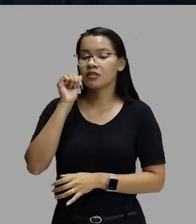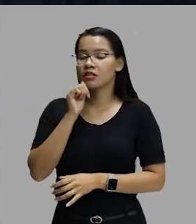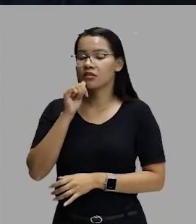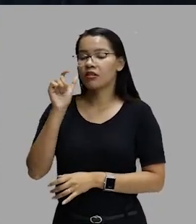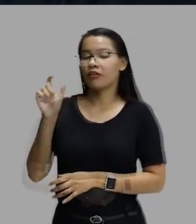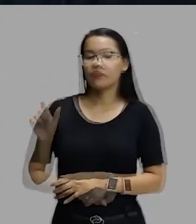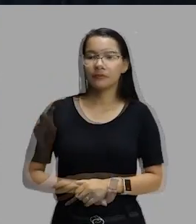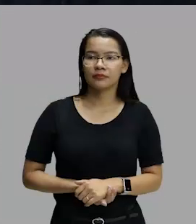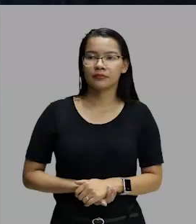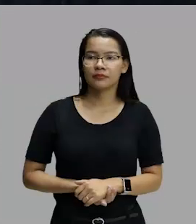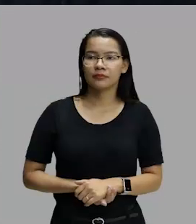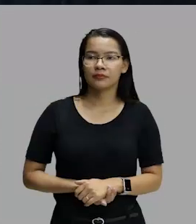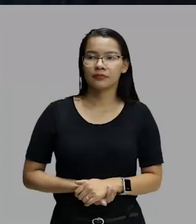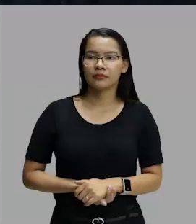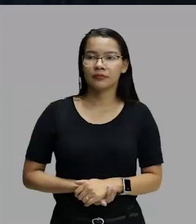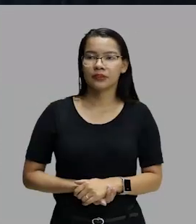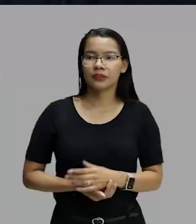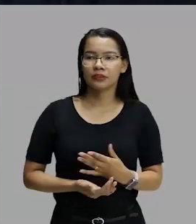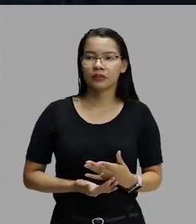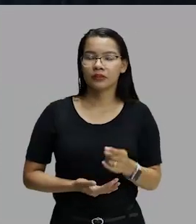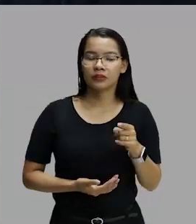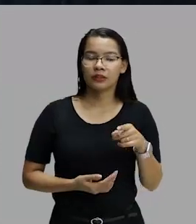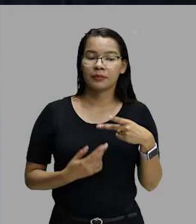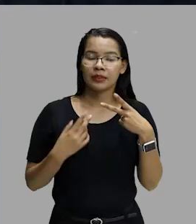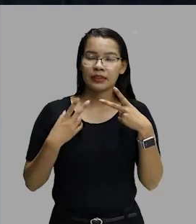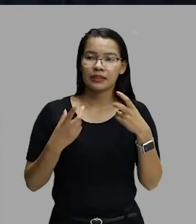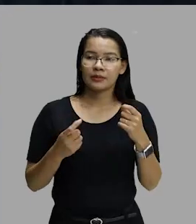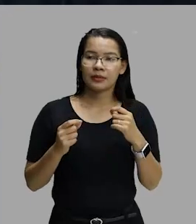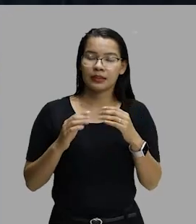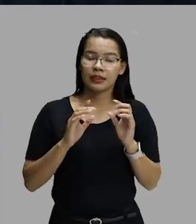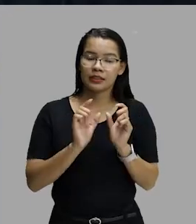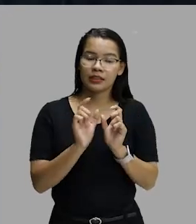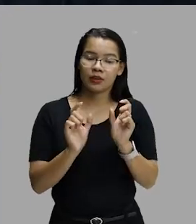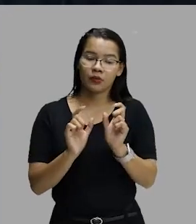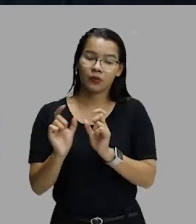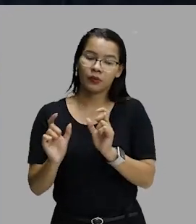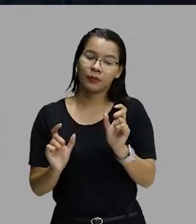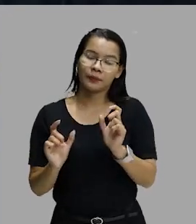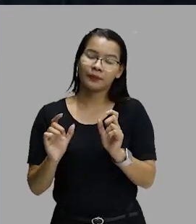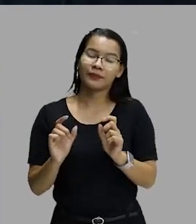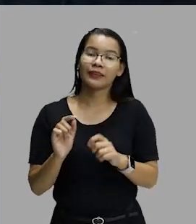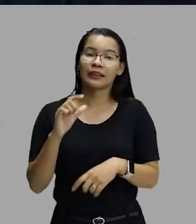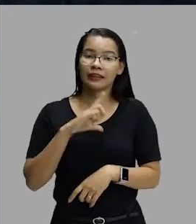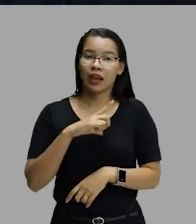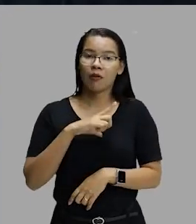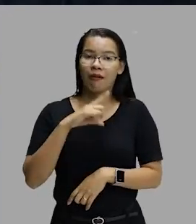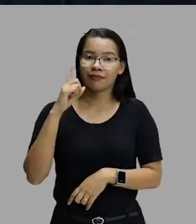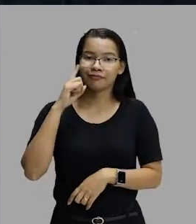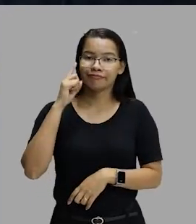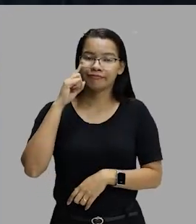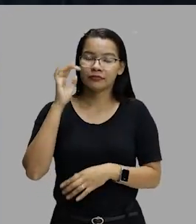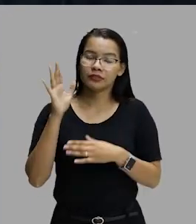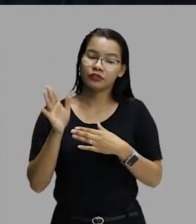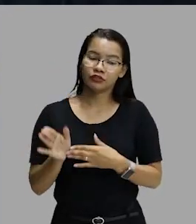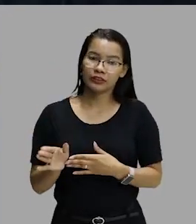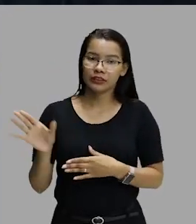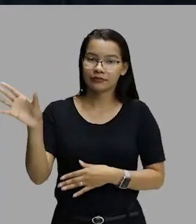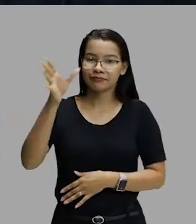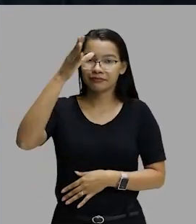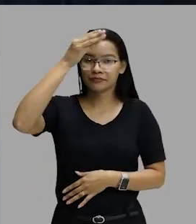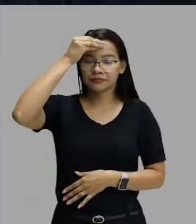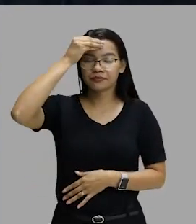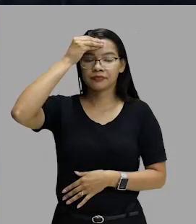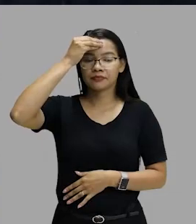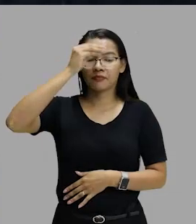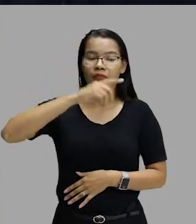Virgília. Então, você percebe que na sequência de capítulos eu tenho uma ideia fixa. Eu tenho